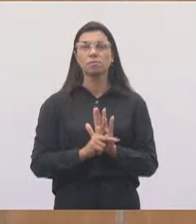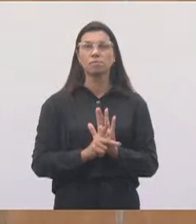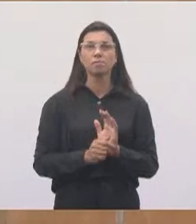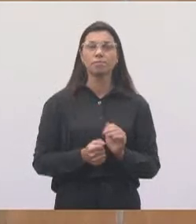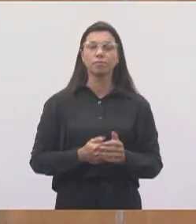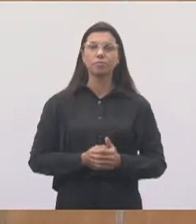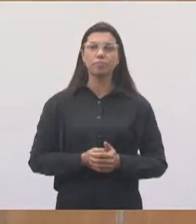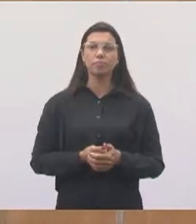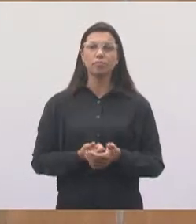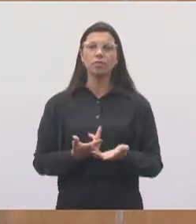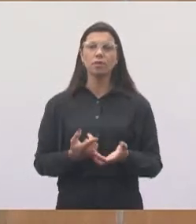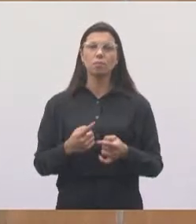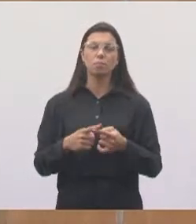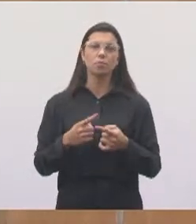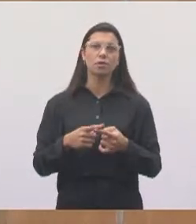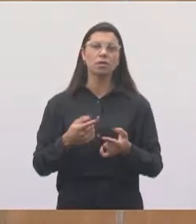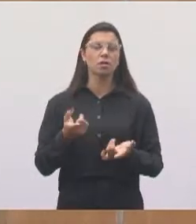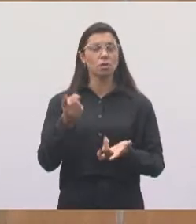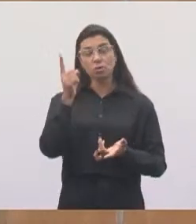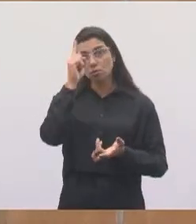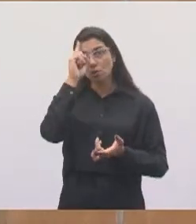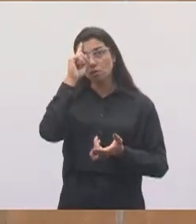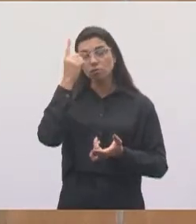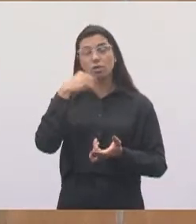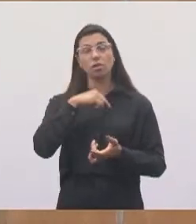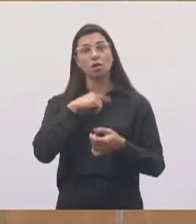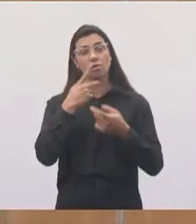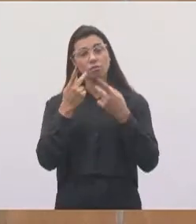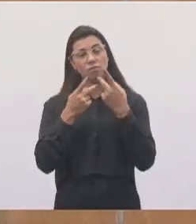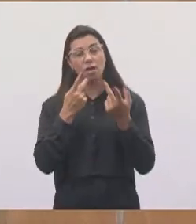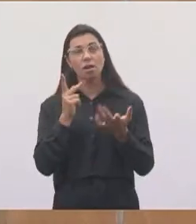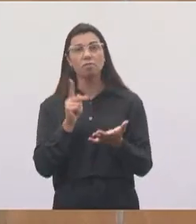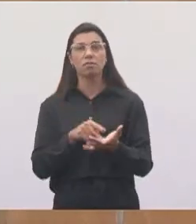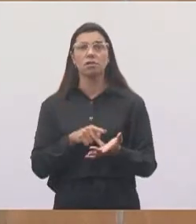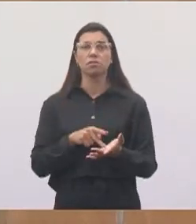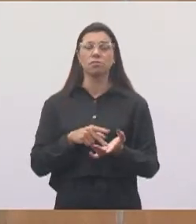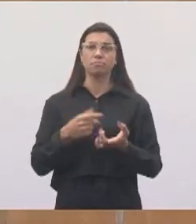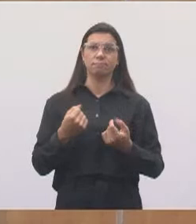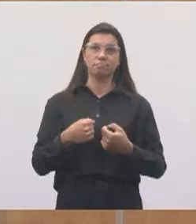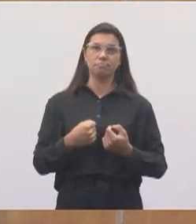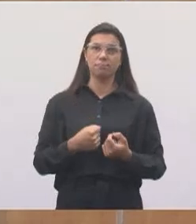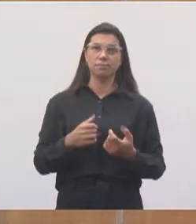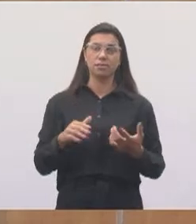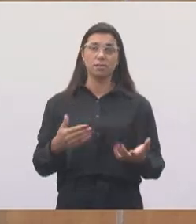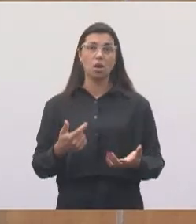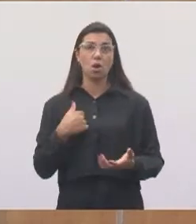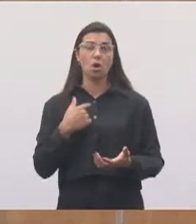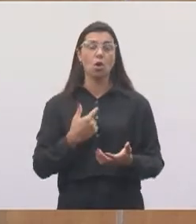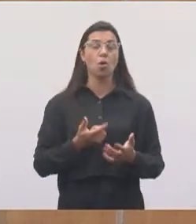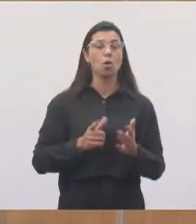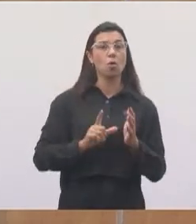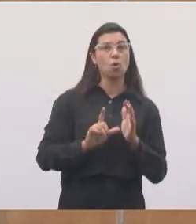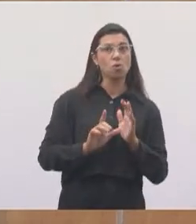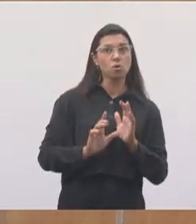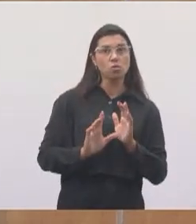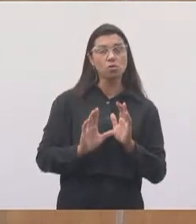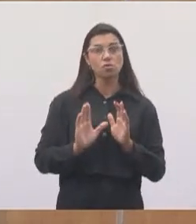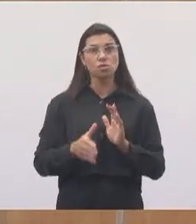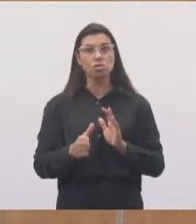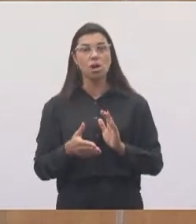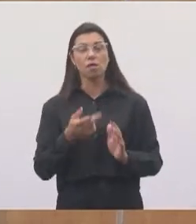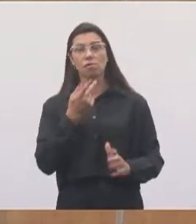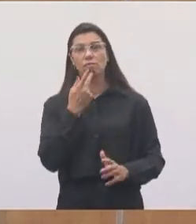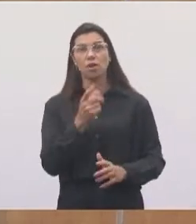encontro daquilo que a gente prega no dia a dia, que é falar a verdade. Então, eu já me antecipo aqui dizendo